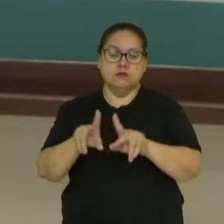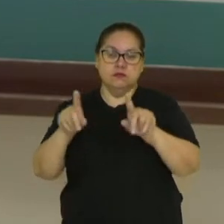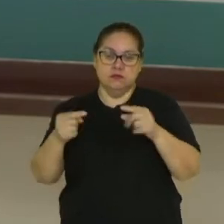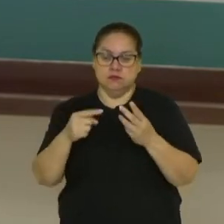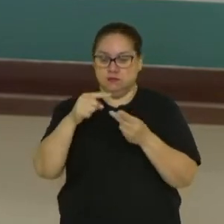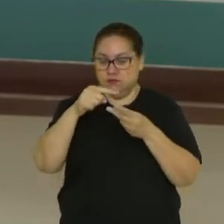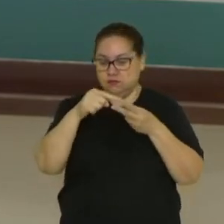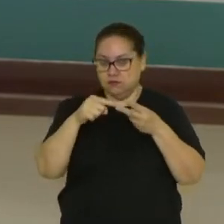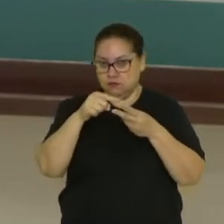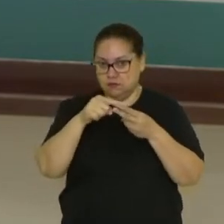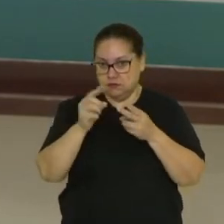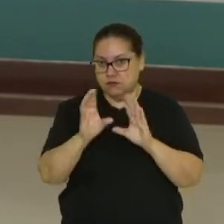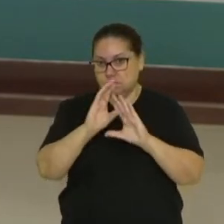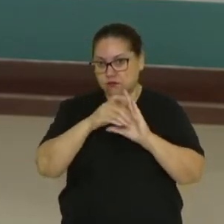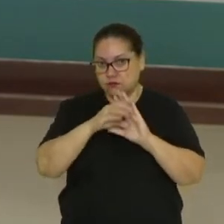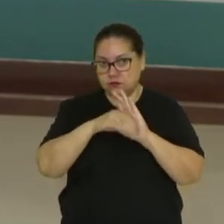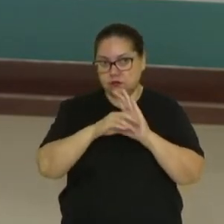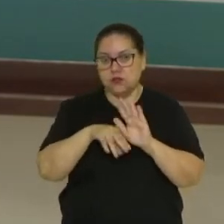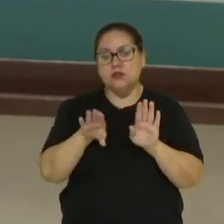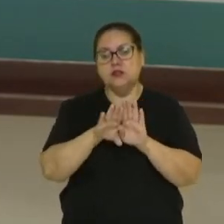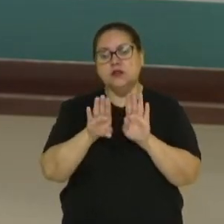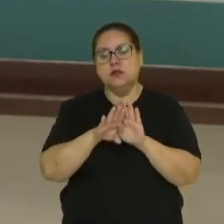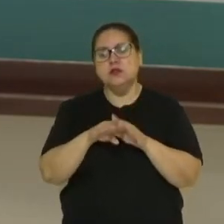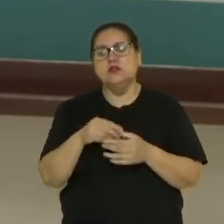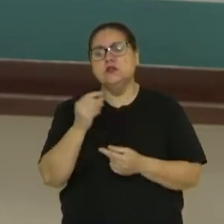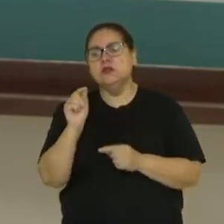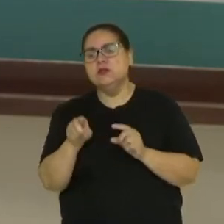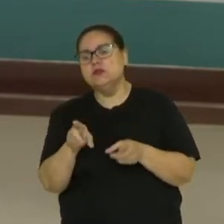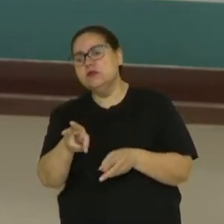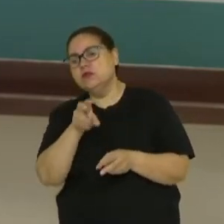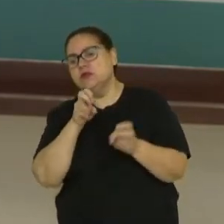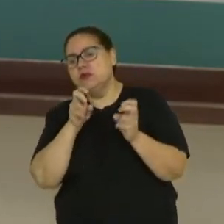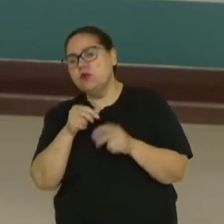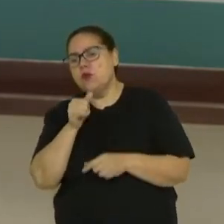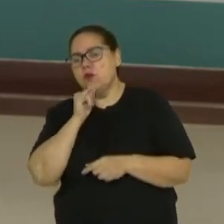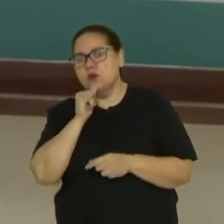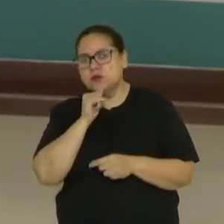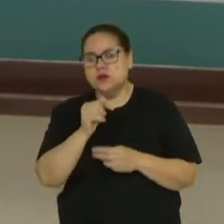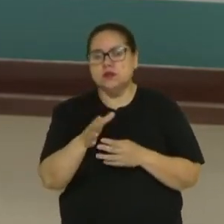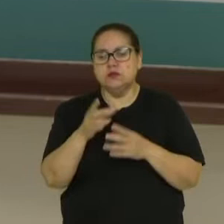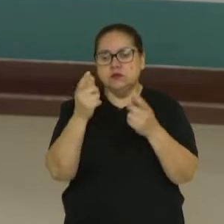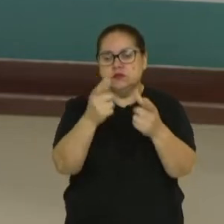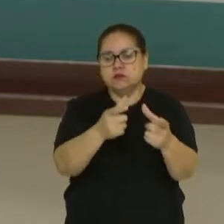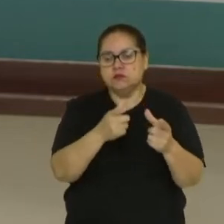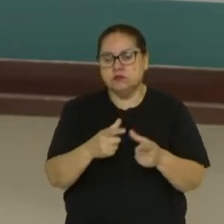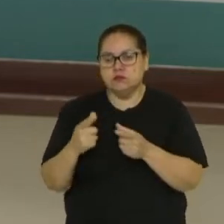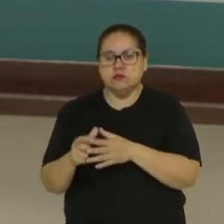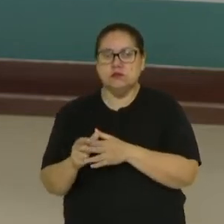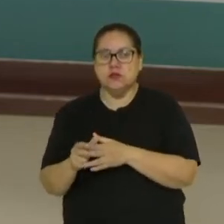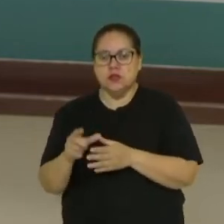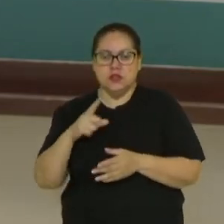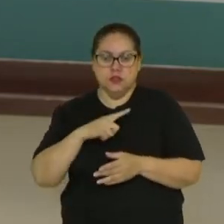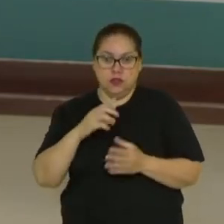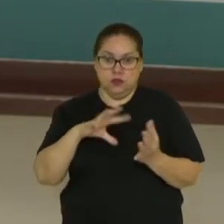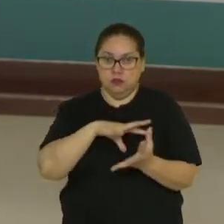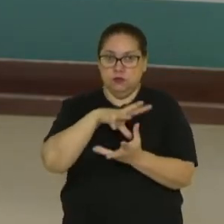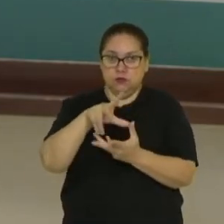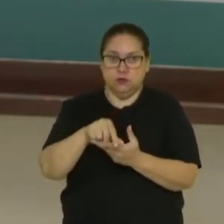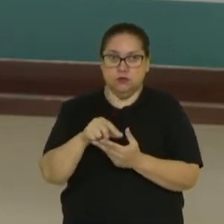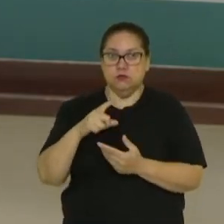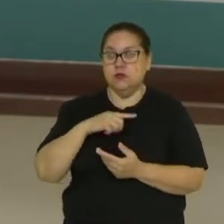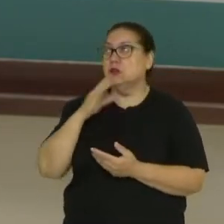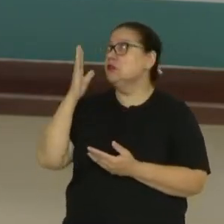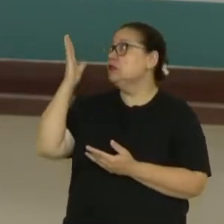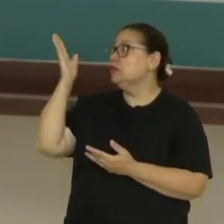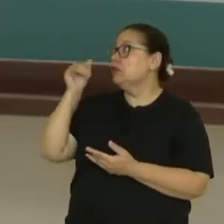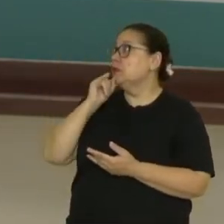diferenças aí, né, conceituais. E também consegue identificar um exemplo de regionalização existente no mundo? Aqui temos